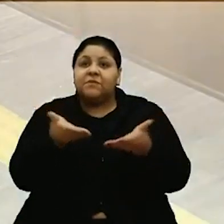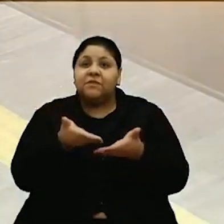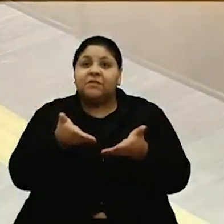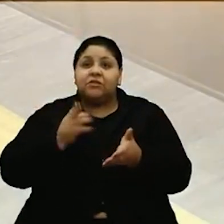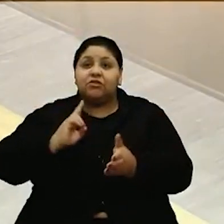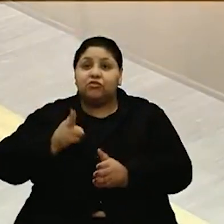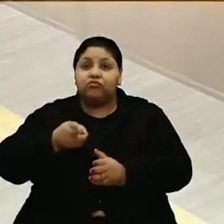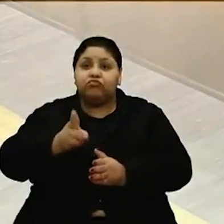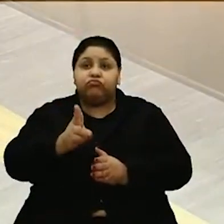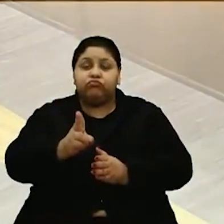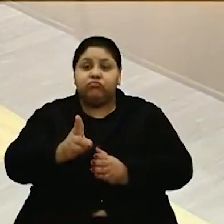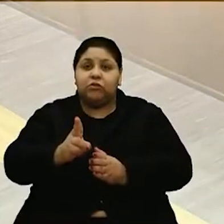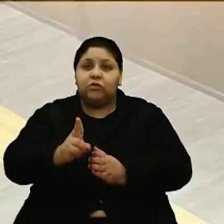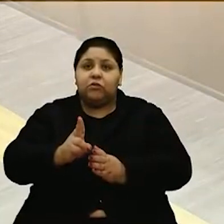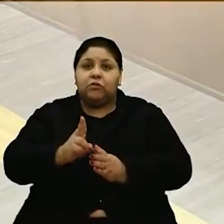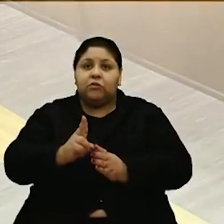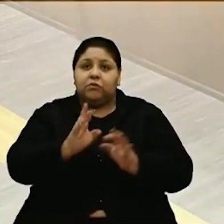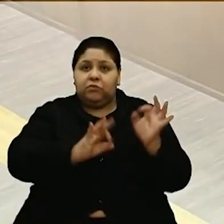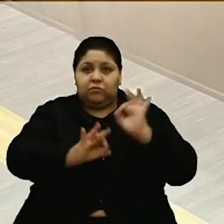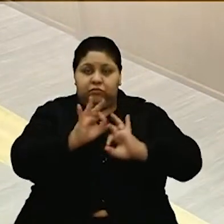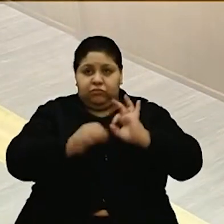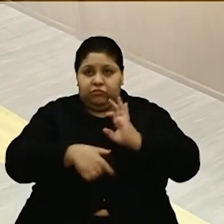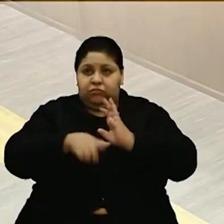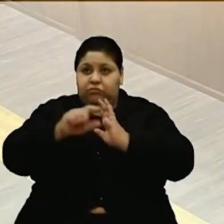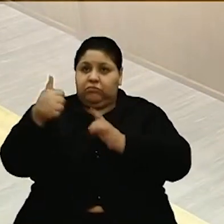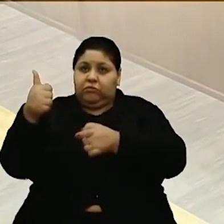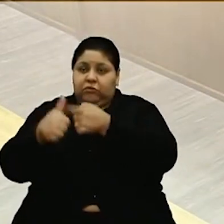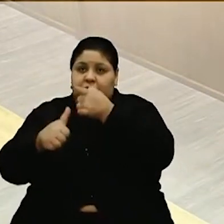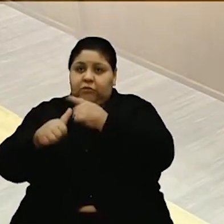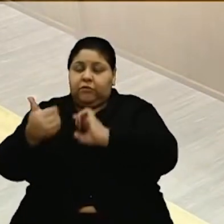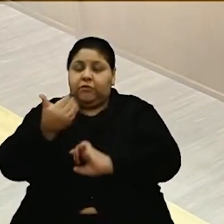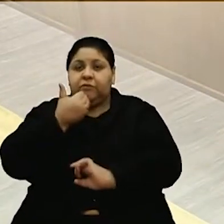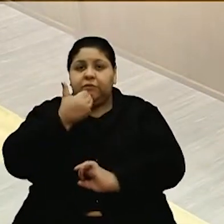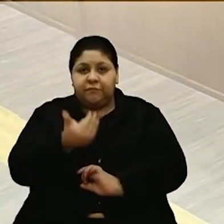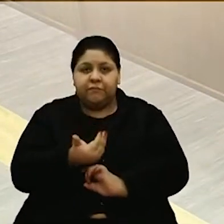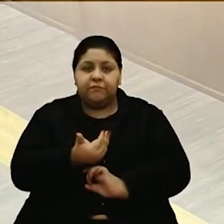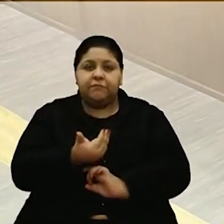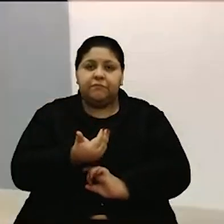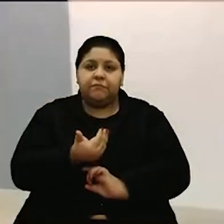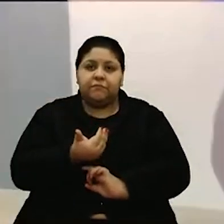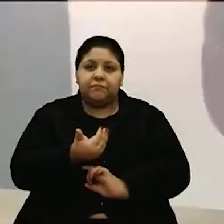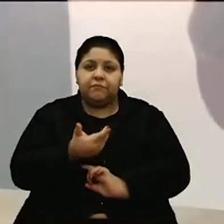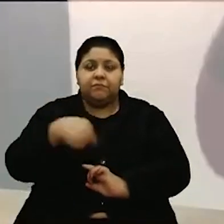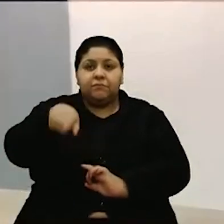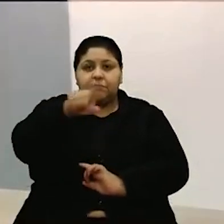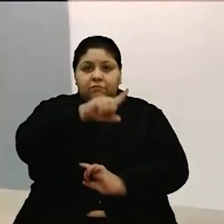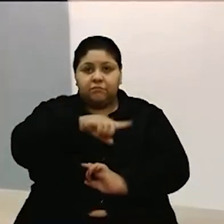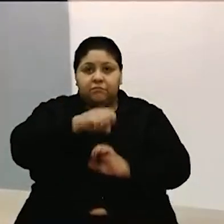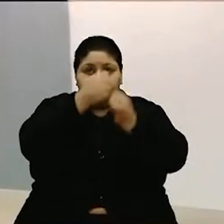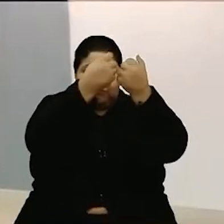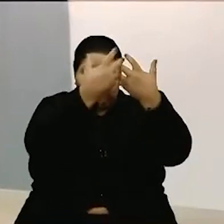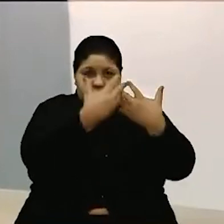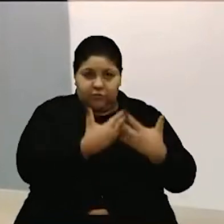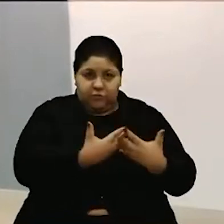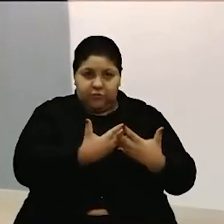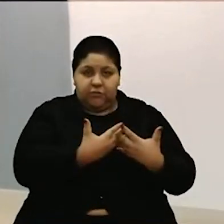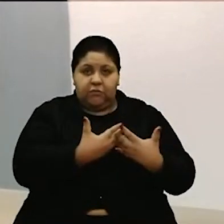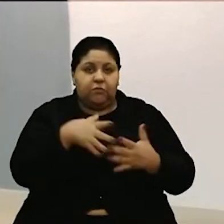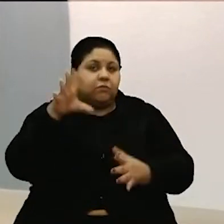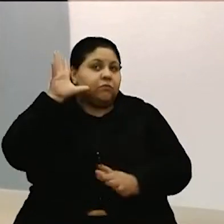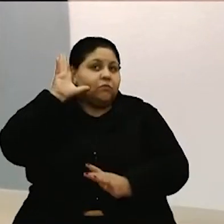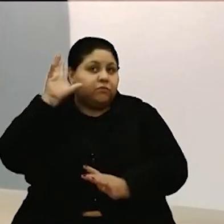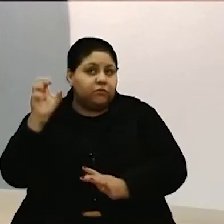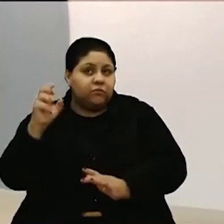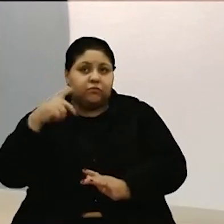com os procedimentos anteriores, né? O primeiro pedido foi... a gente trouxe esse deferimento e ouvimos do vereador que ele